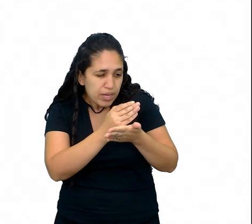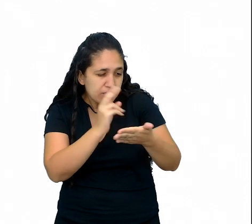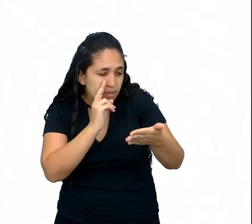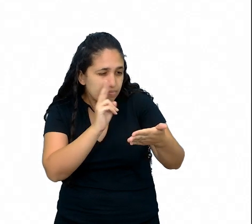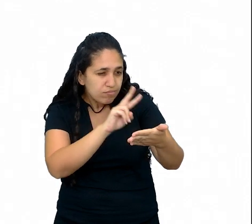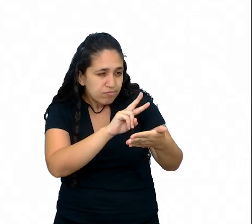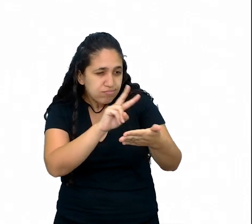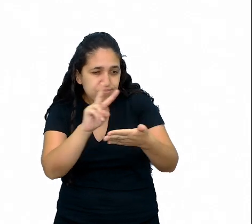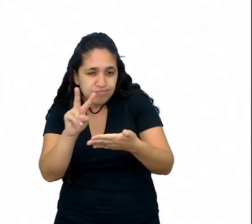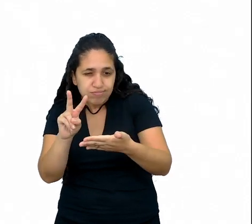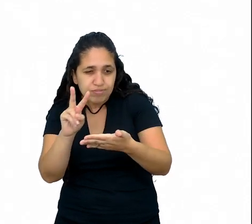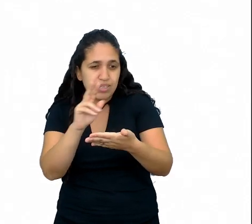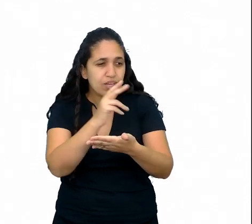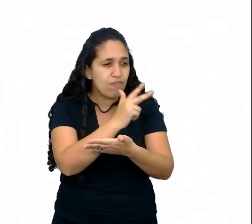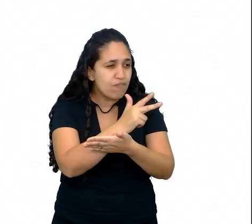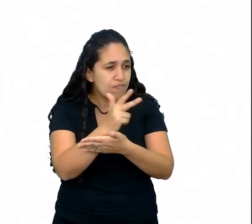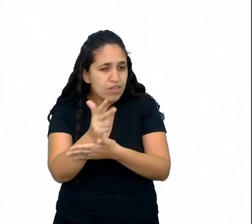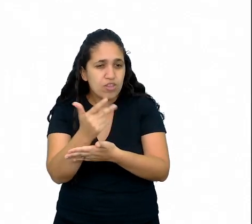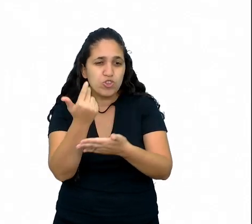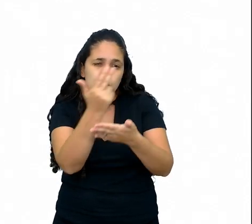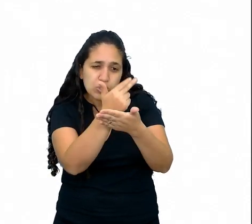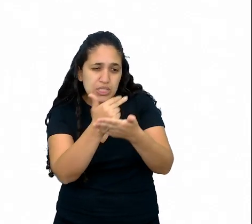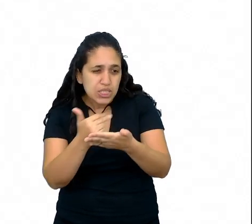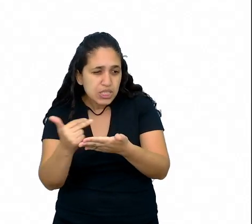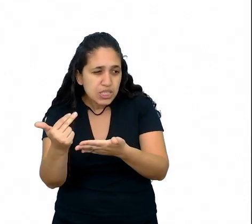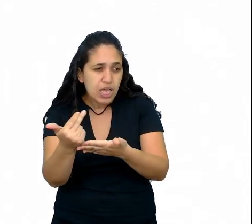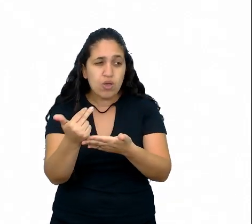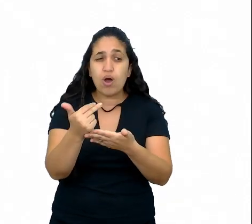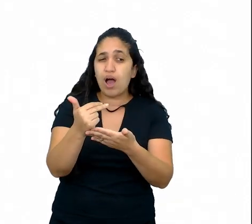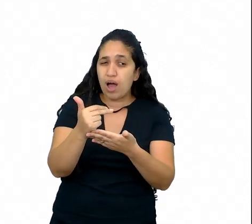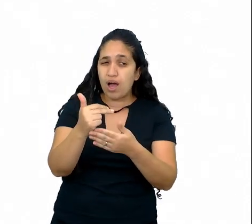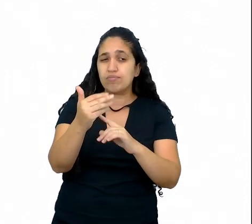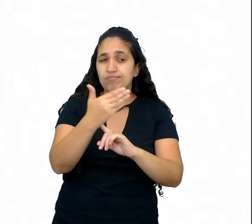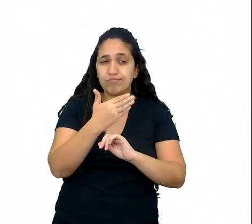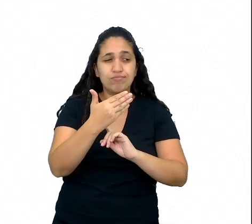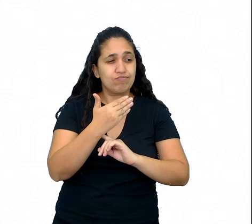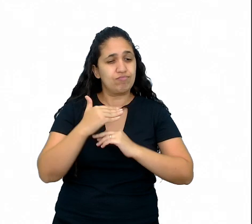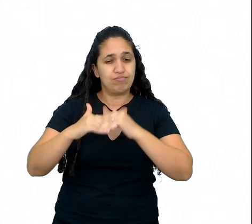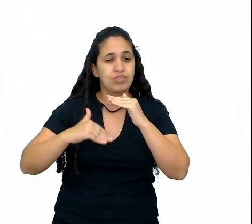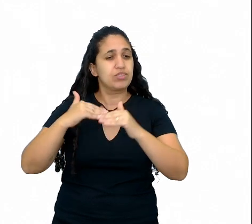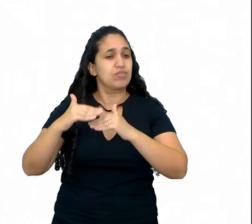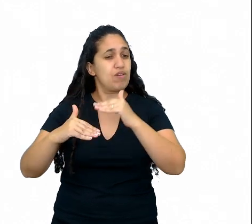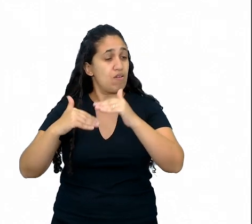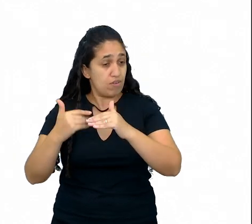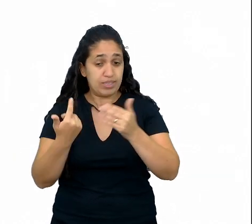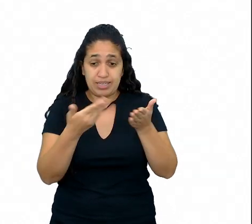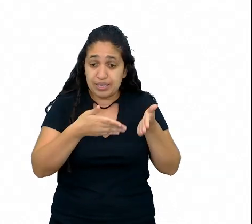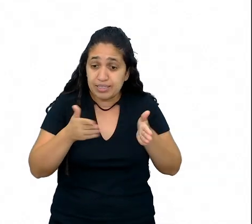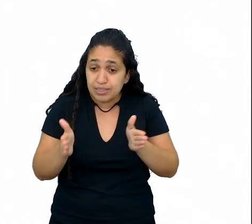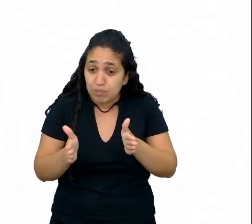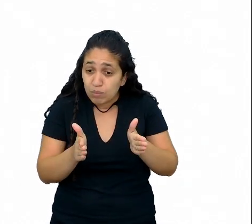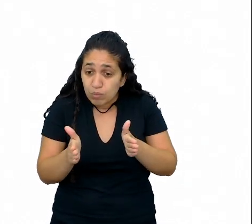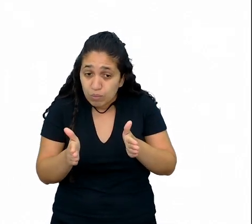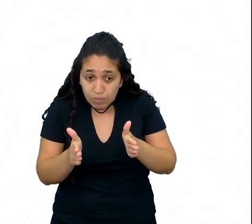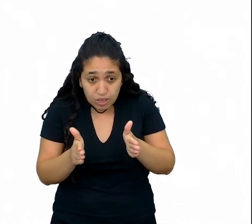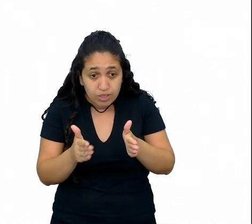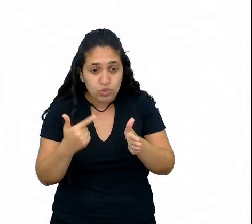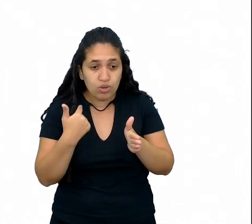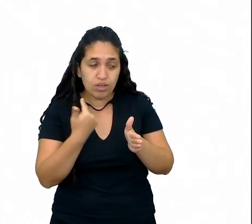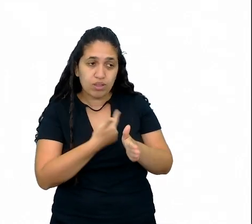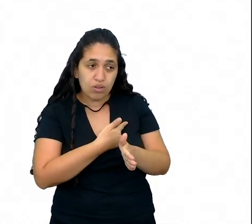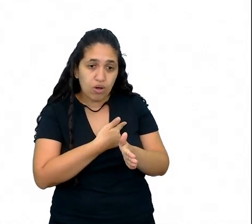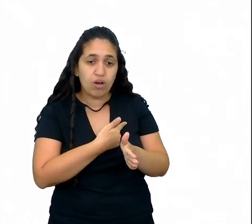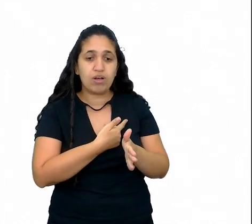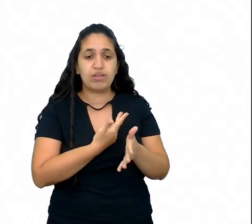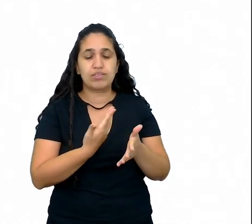né? Imagens ali que pode auxiliar no desenvolvimento, tal. E aí é nesse momento aí que a gente